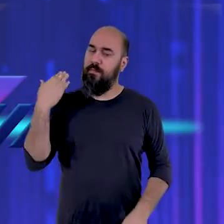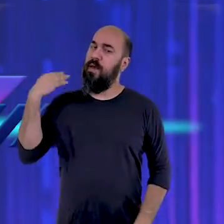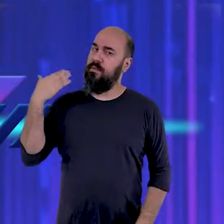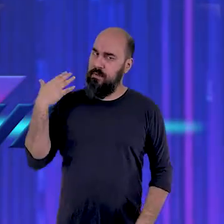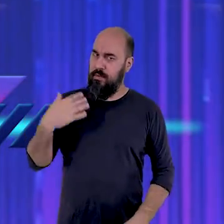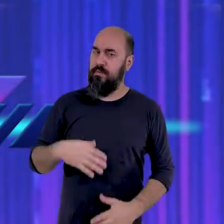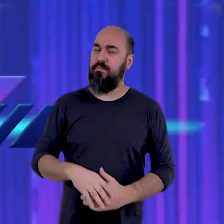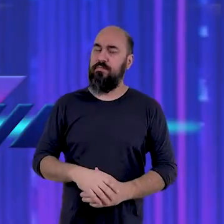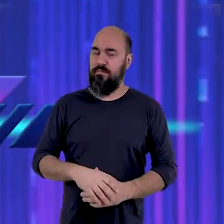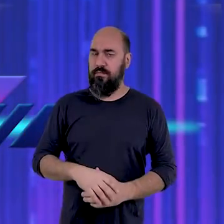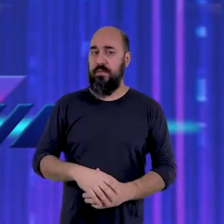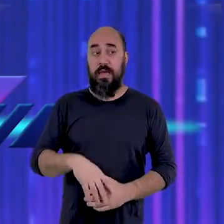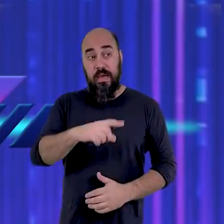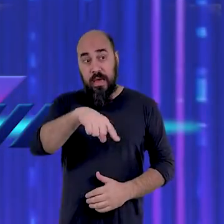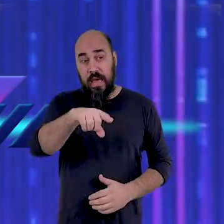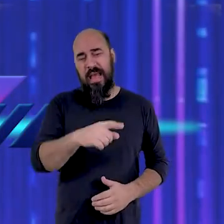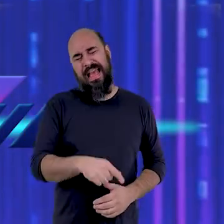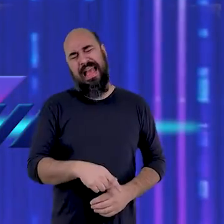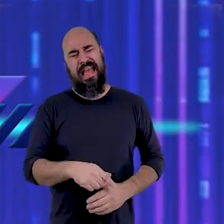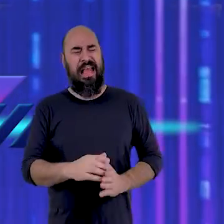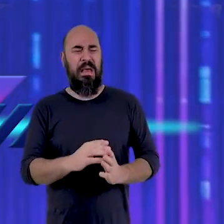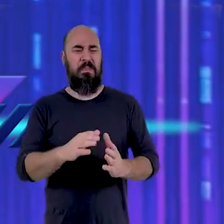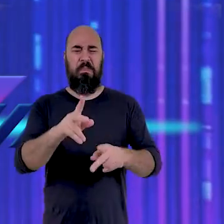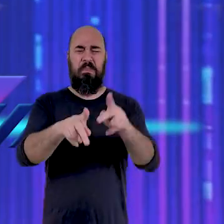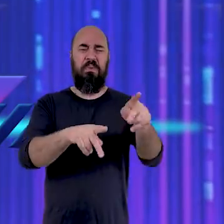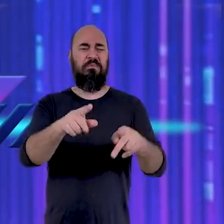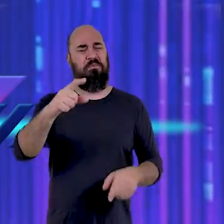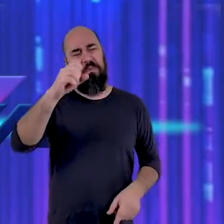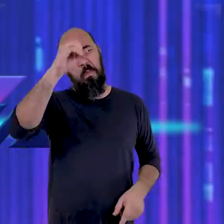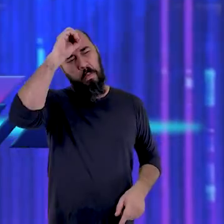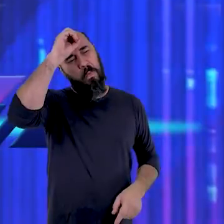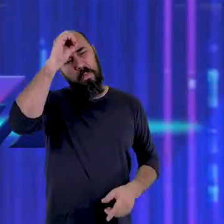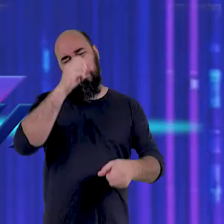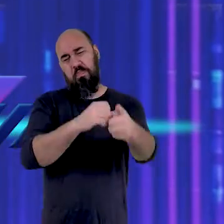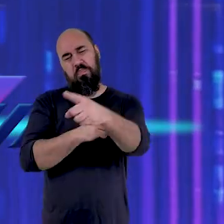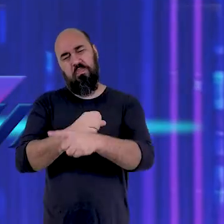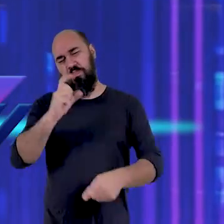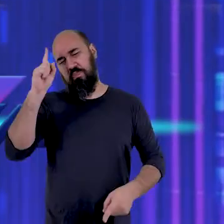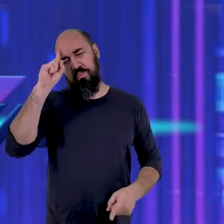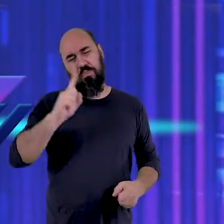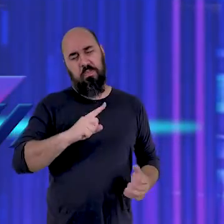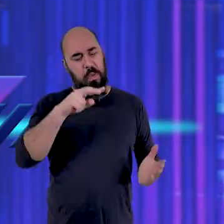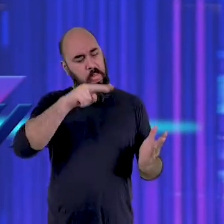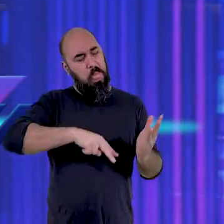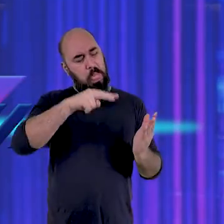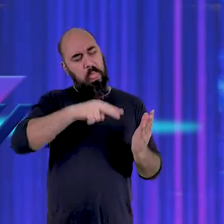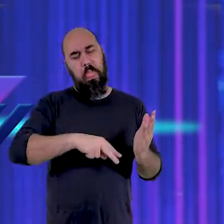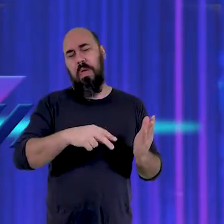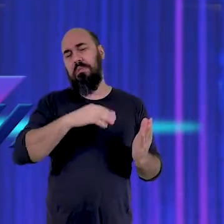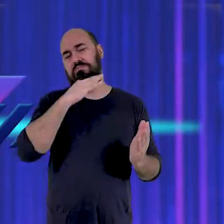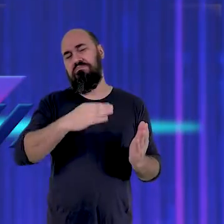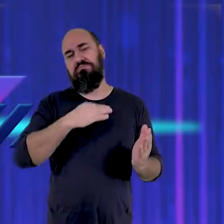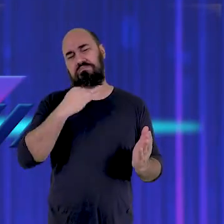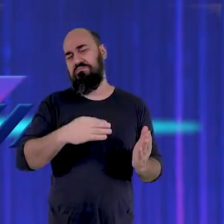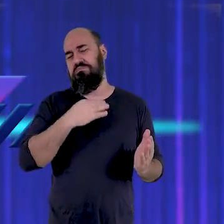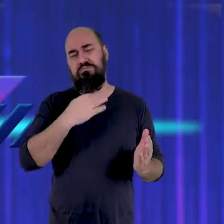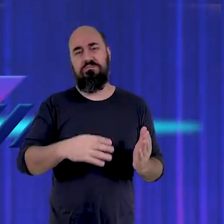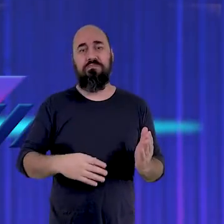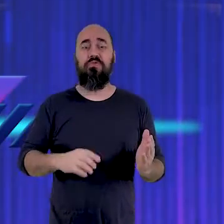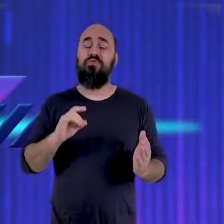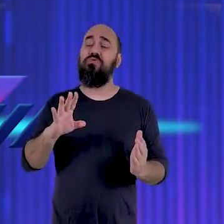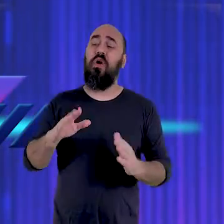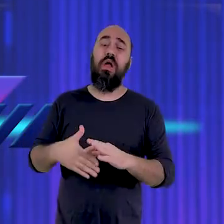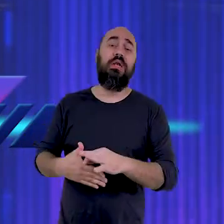povo não tinha capacidade de entender corretamente. E esse seria um privilégio concedido apenas a